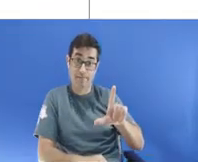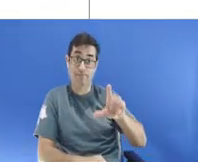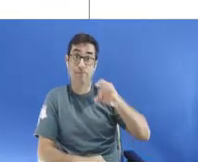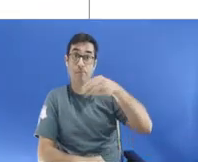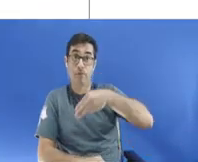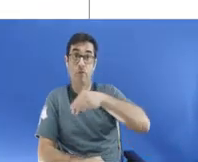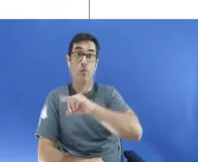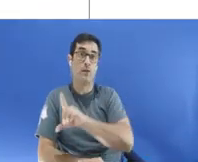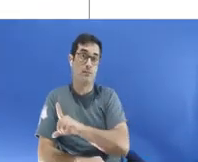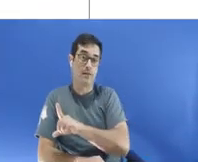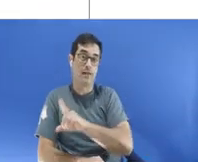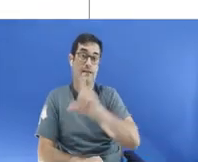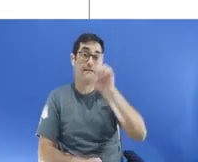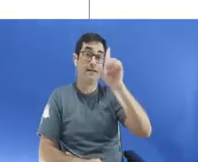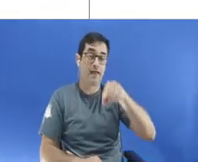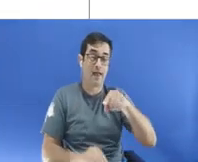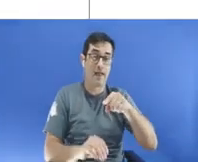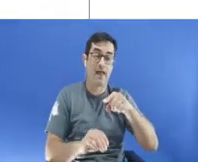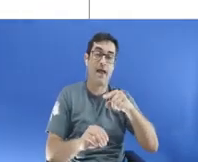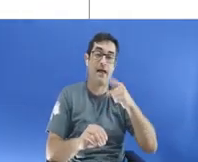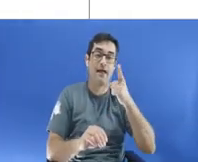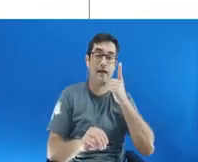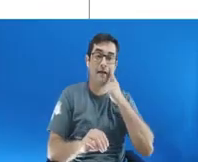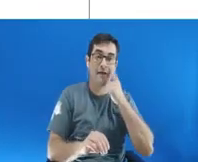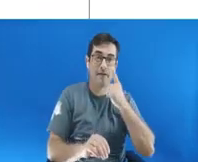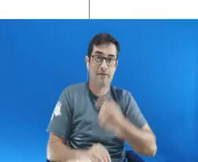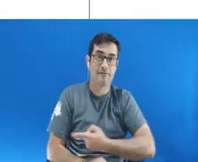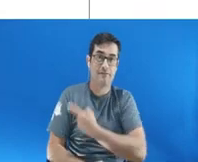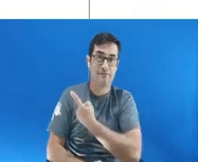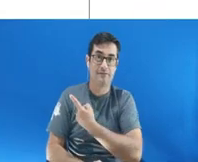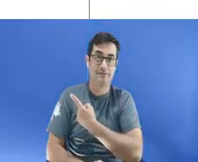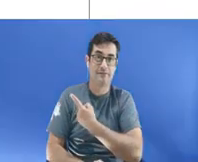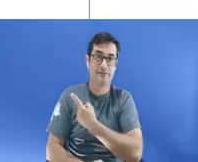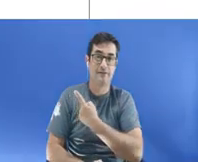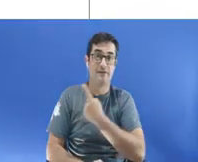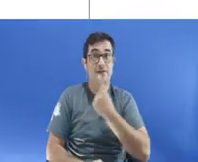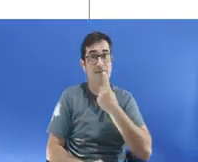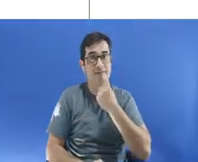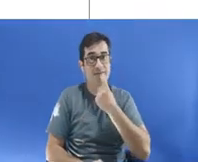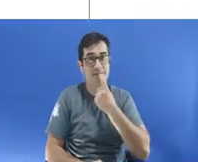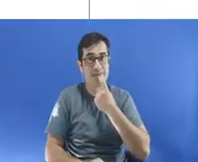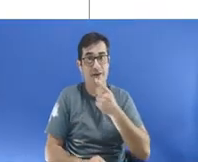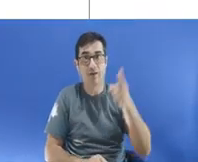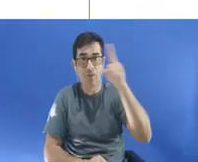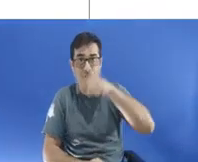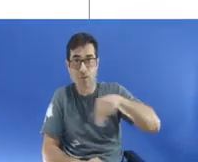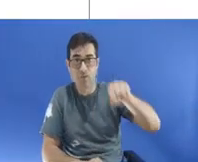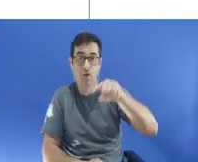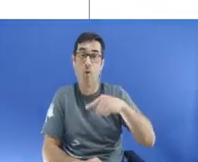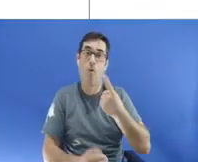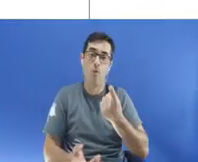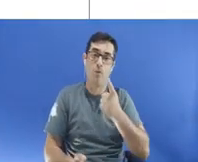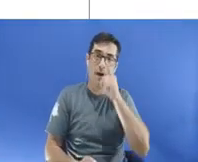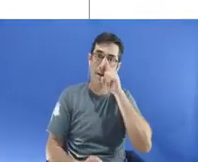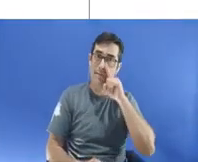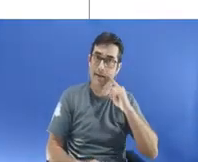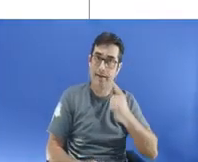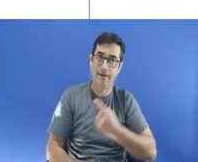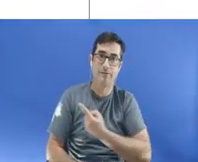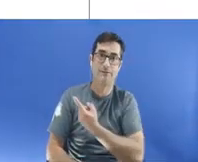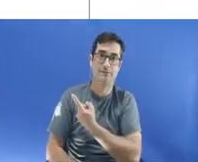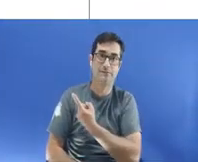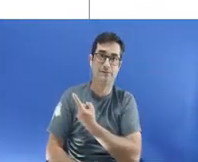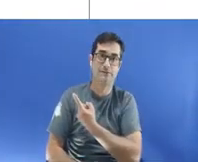P, ou o D, que são vários, né? E a orientação espacial, porque o ML dá